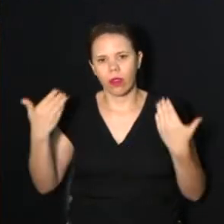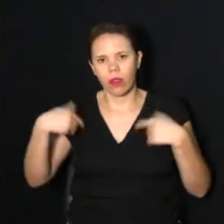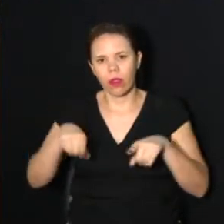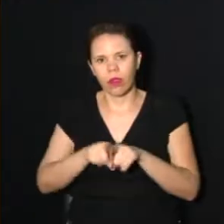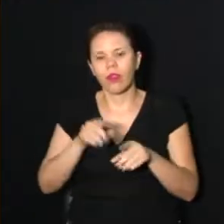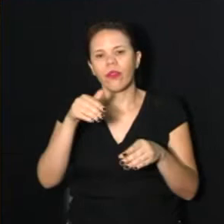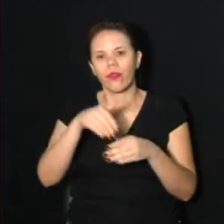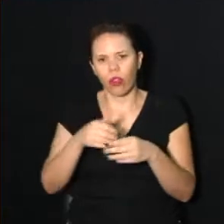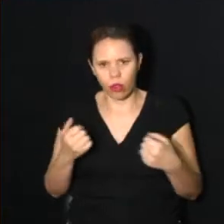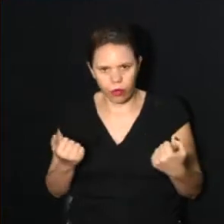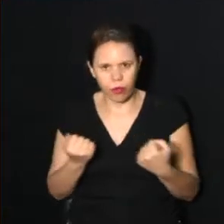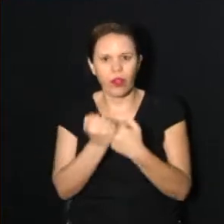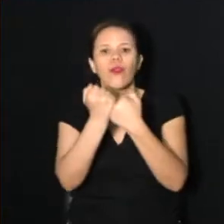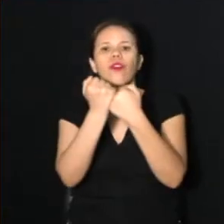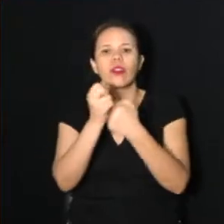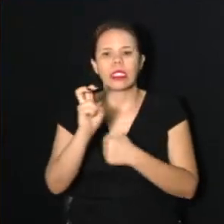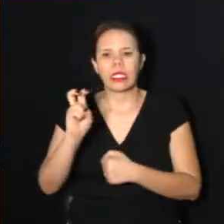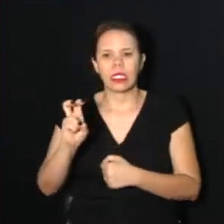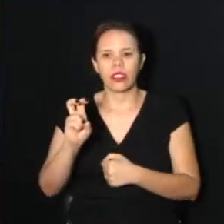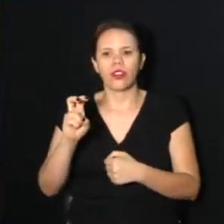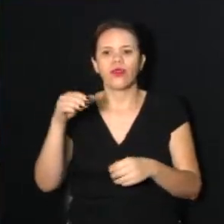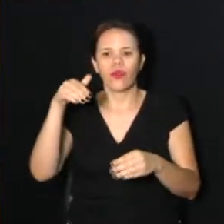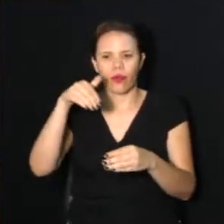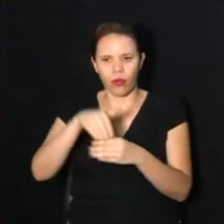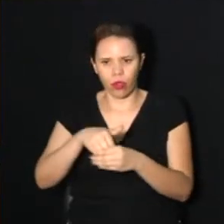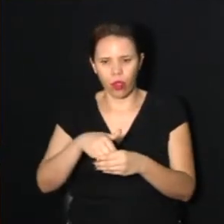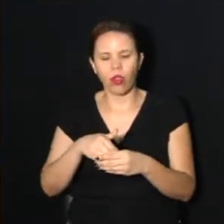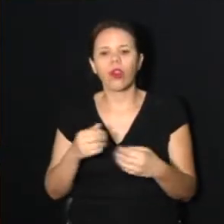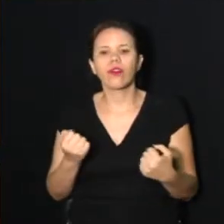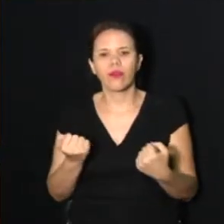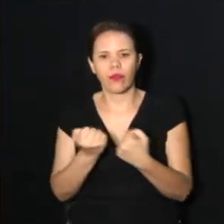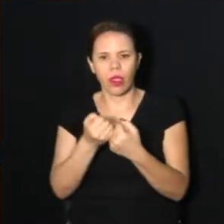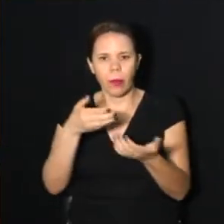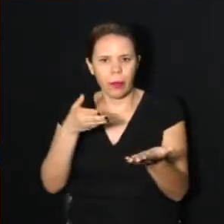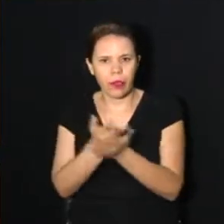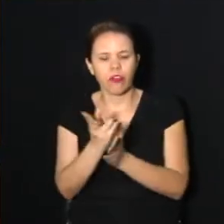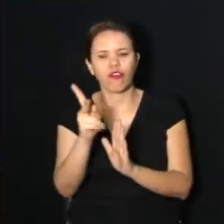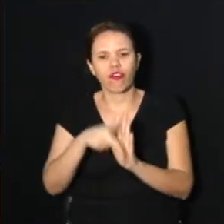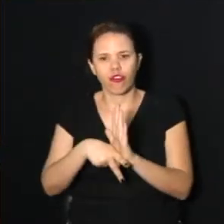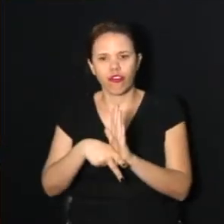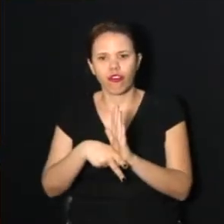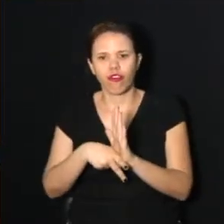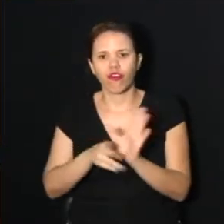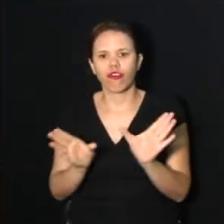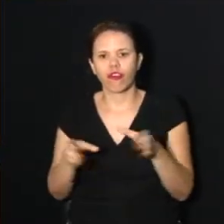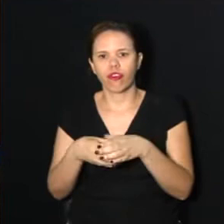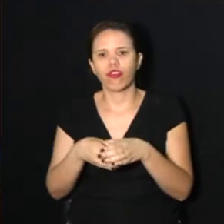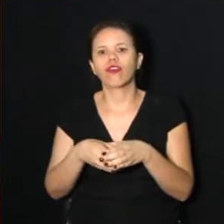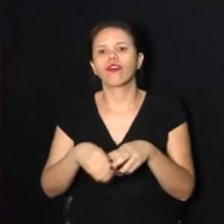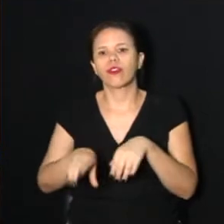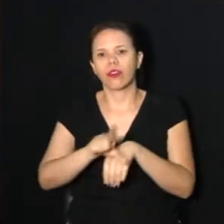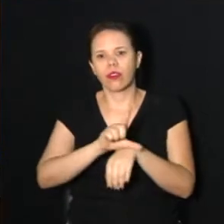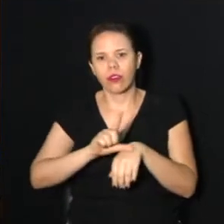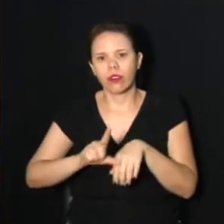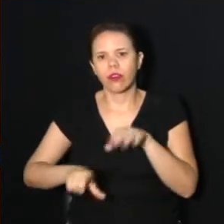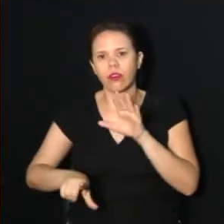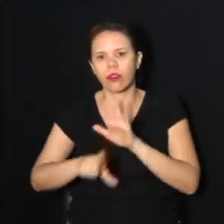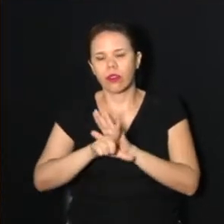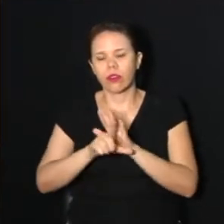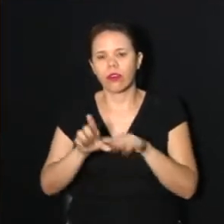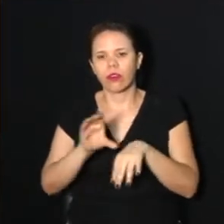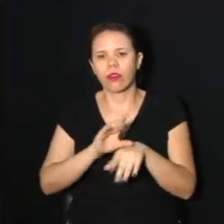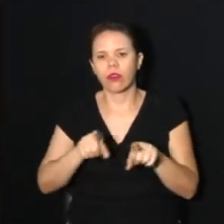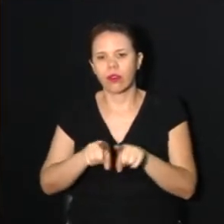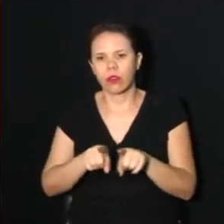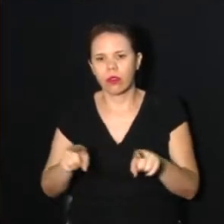voto favorável, com 5 votos favoráveis. O projeto está aprovado pela Comissão de Constituição e Legalidade. Item 2. Discussão